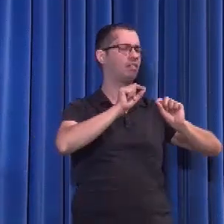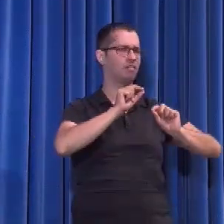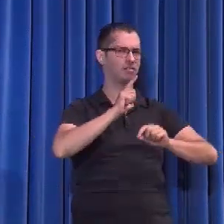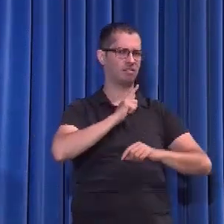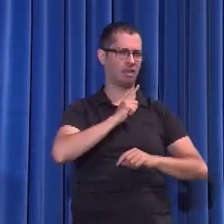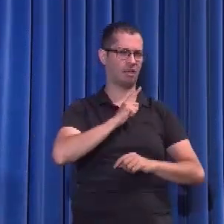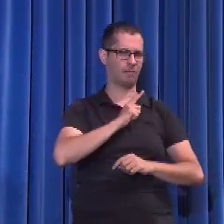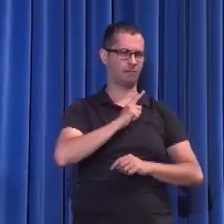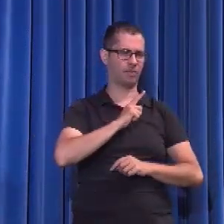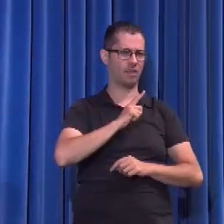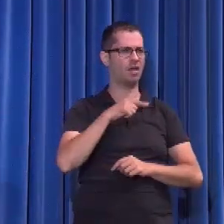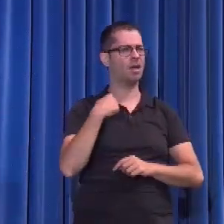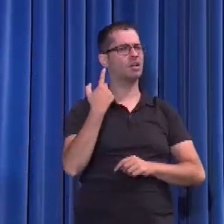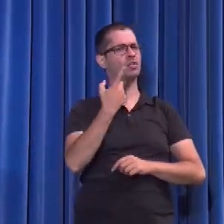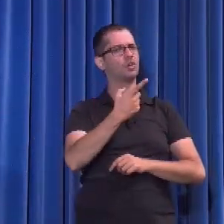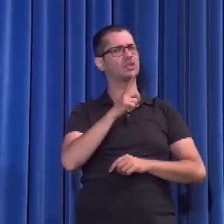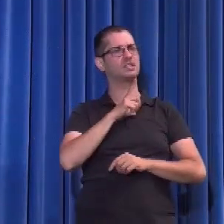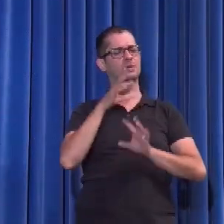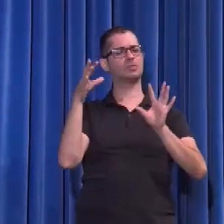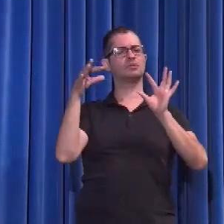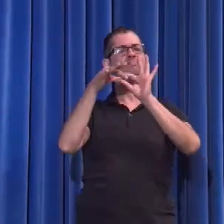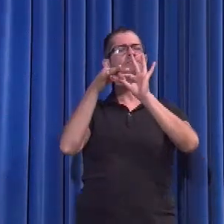Em que nós estamos nos fiando?